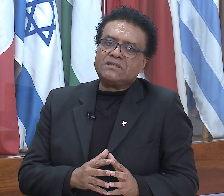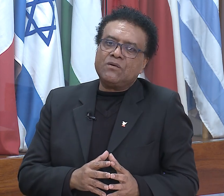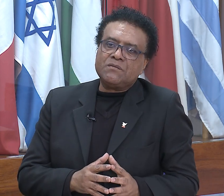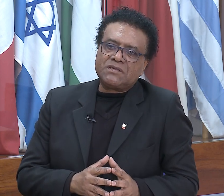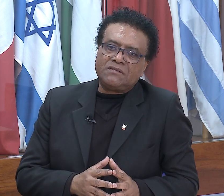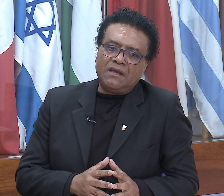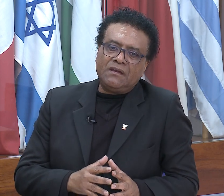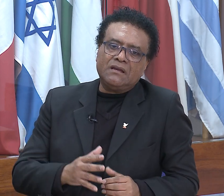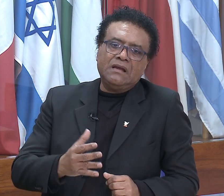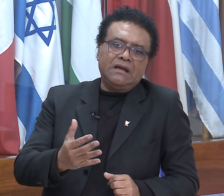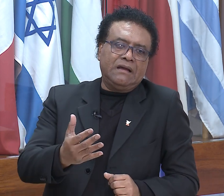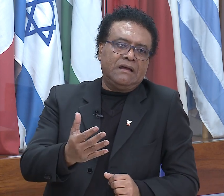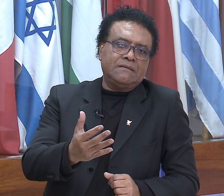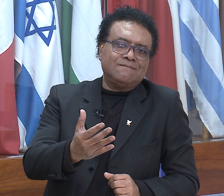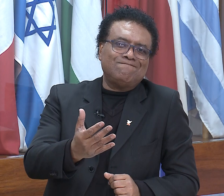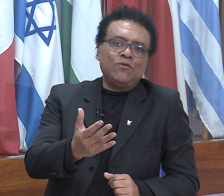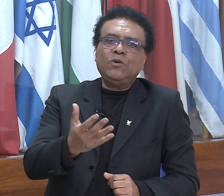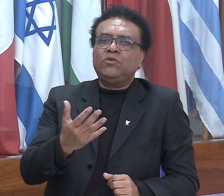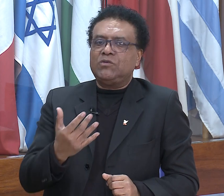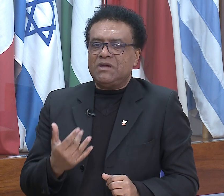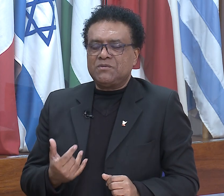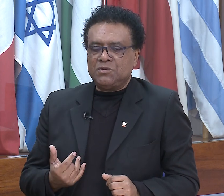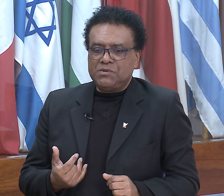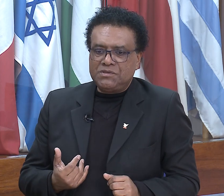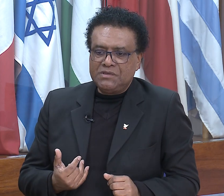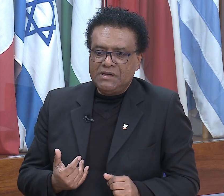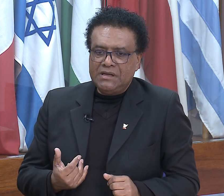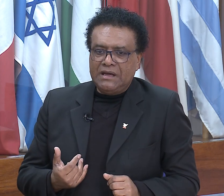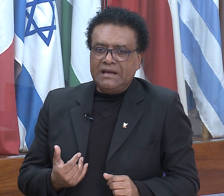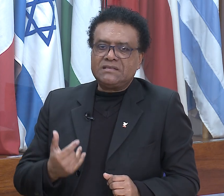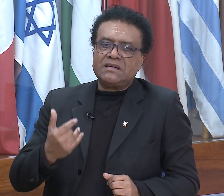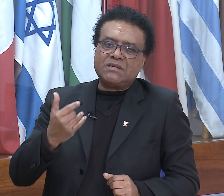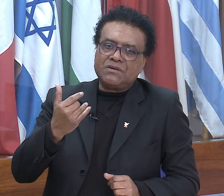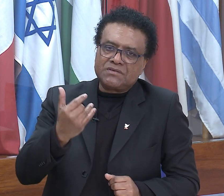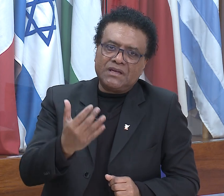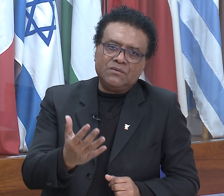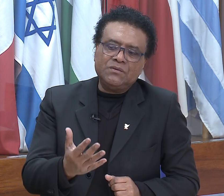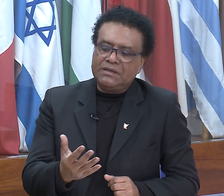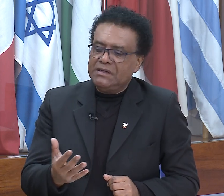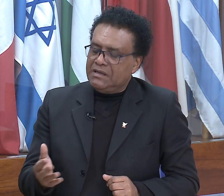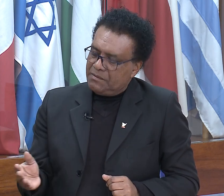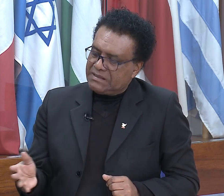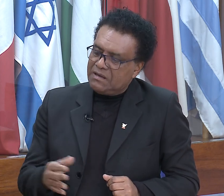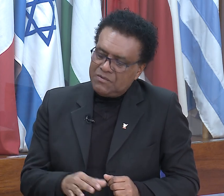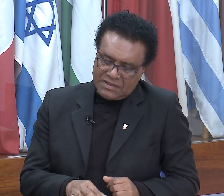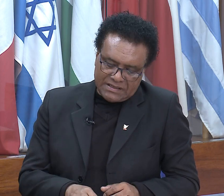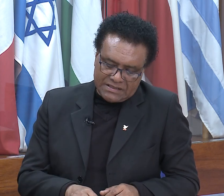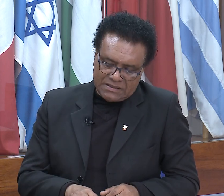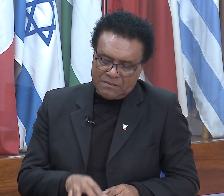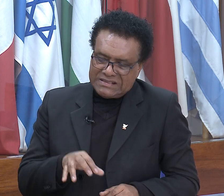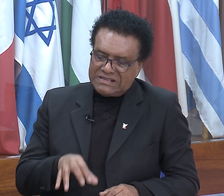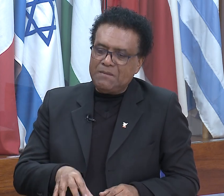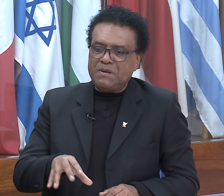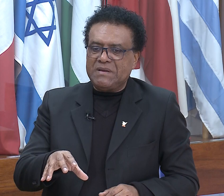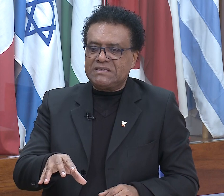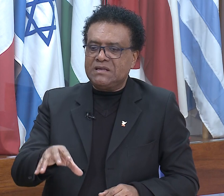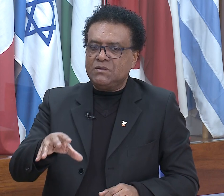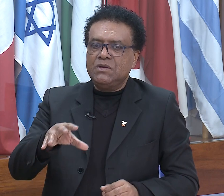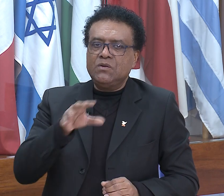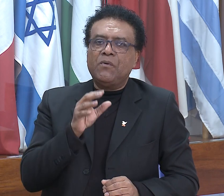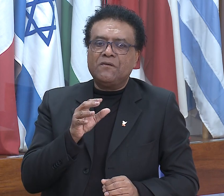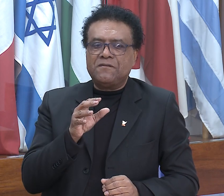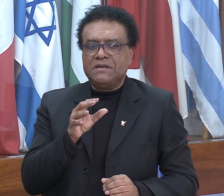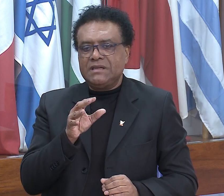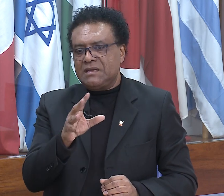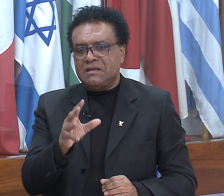são ônibus que tem eh muito tempo de uso a licitação que não sai nunca eu batalho muito essa questão mas sempre pensando